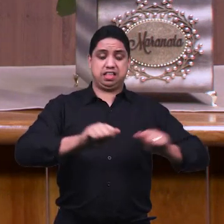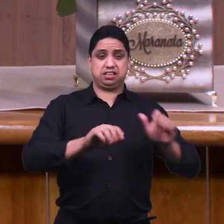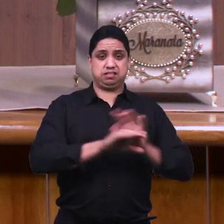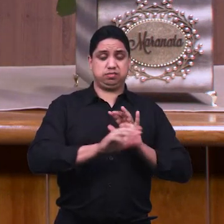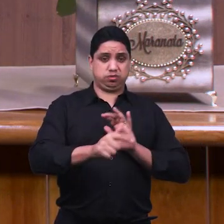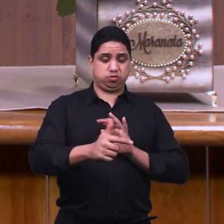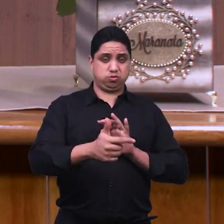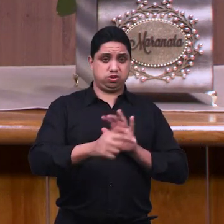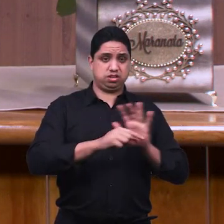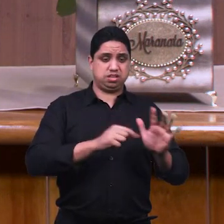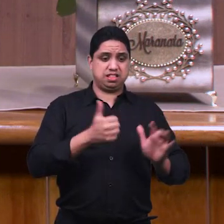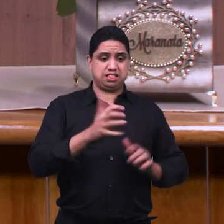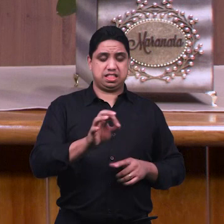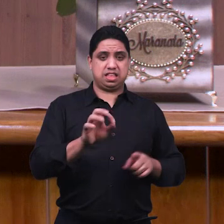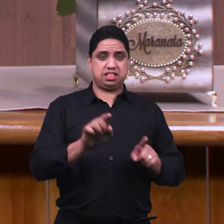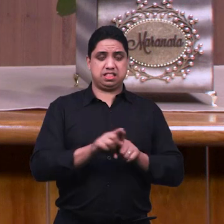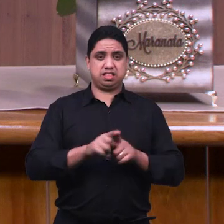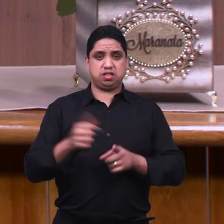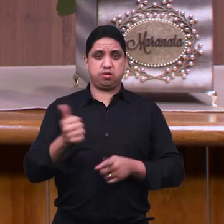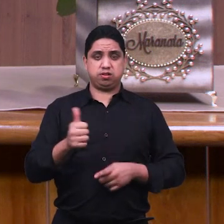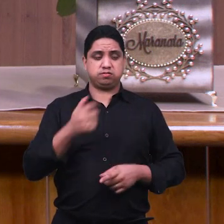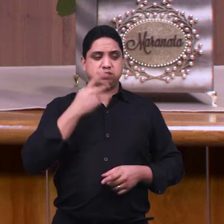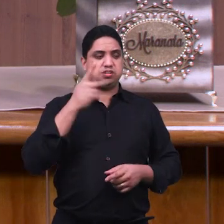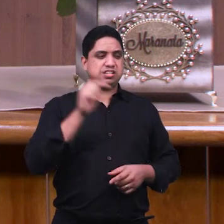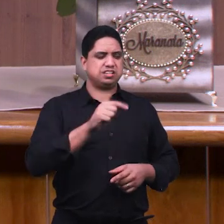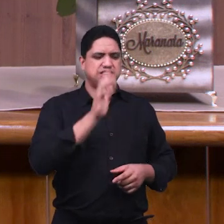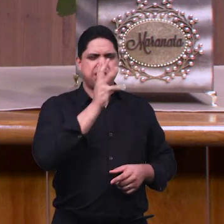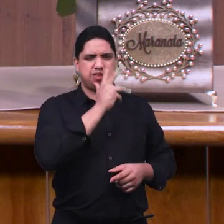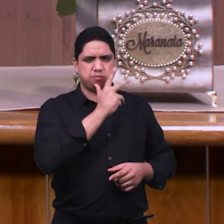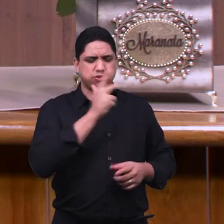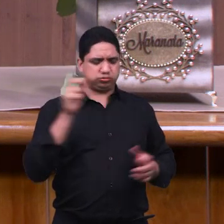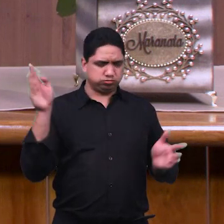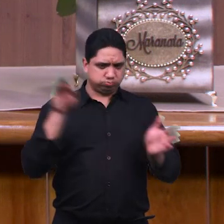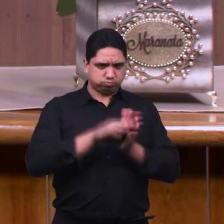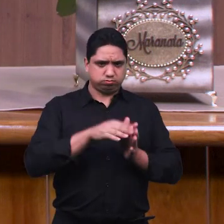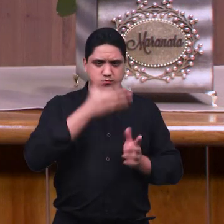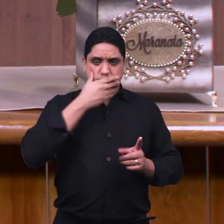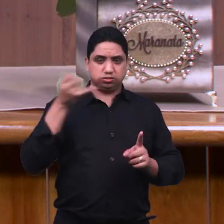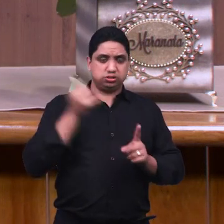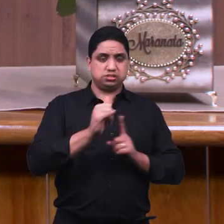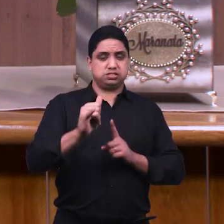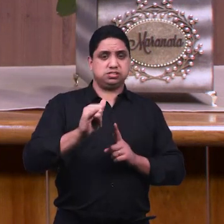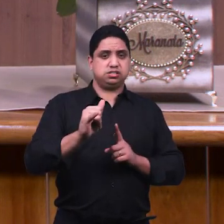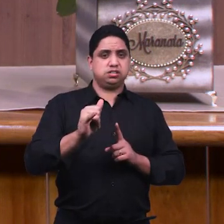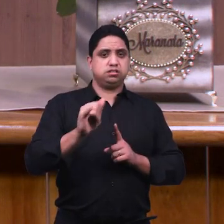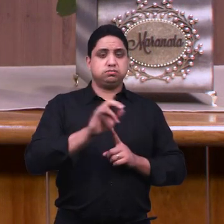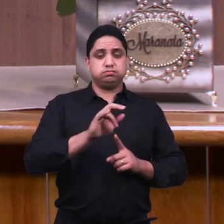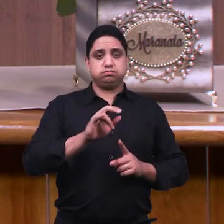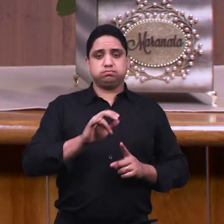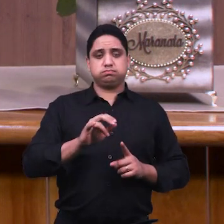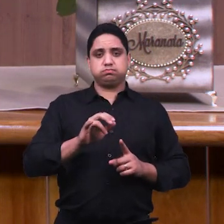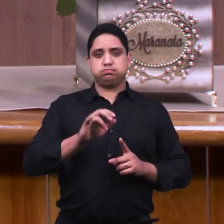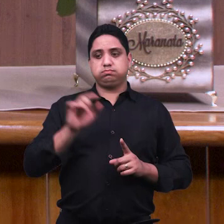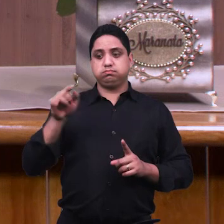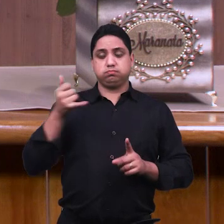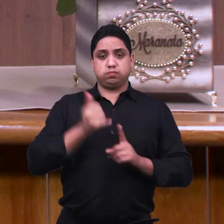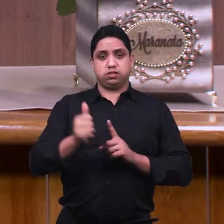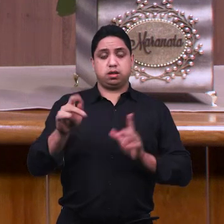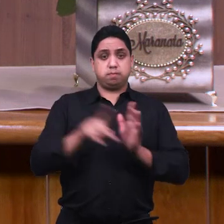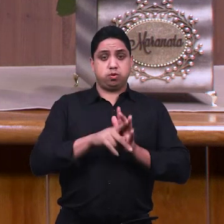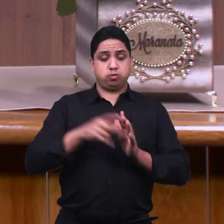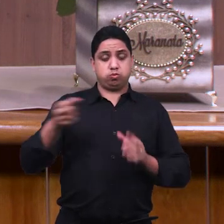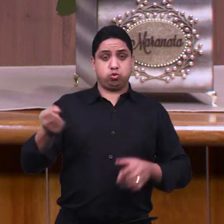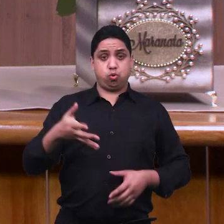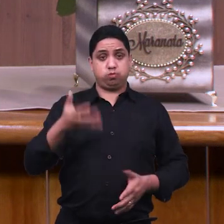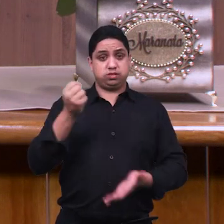que ele diz assim, demorando-nos ali por muitos dias, chegou Judeia um profeta por nome Ágabo. Havia profetas no Novo Testamento, como